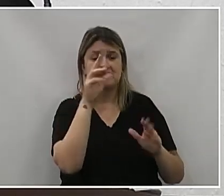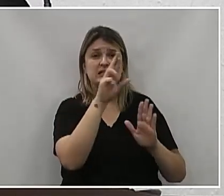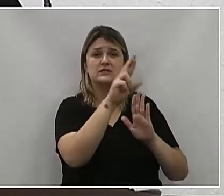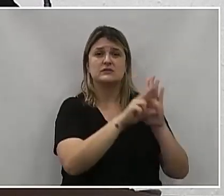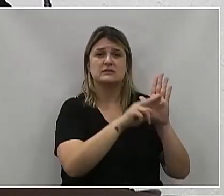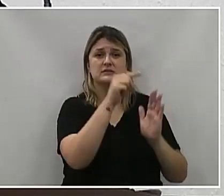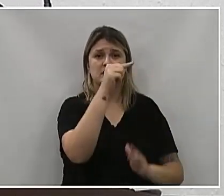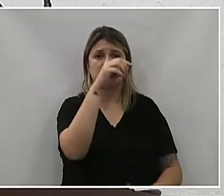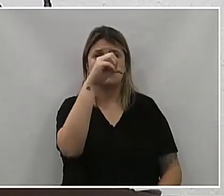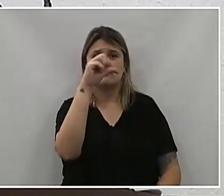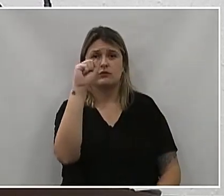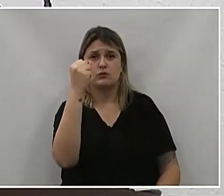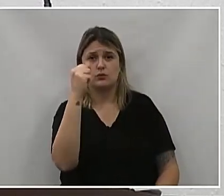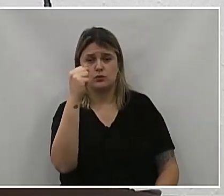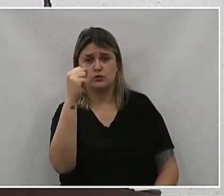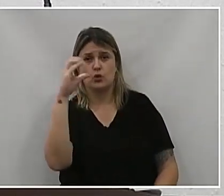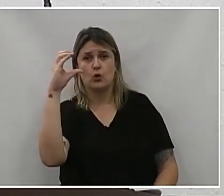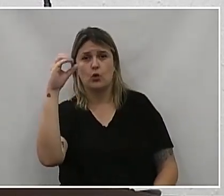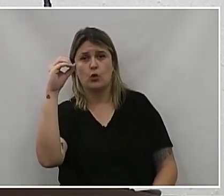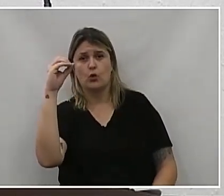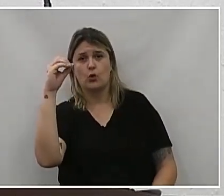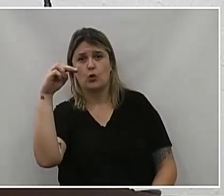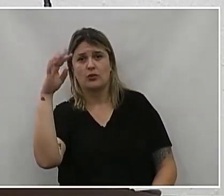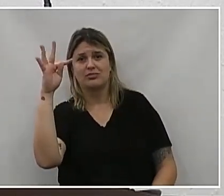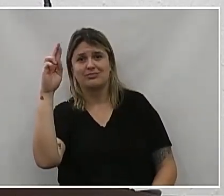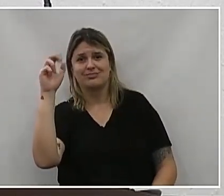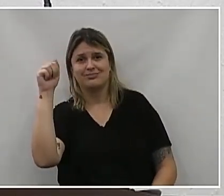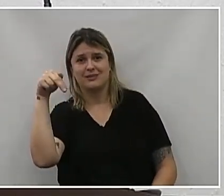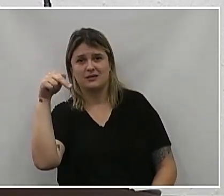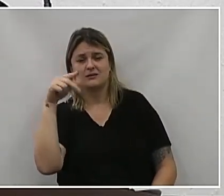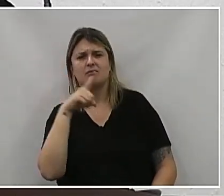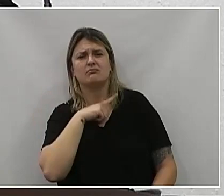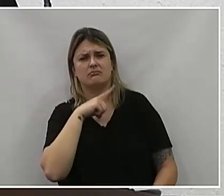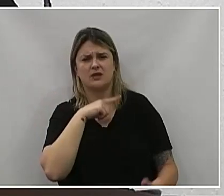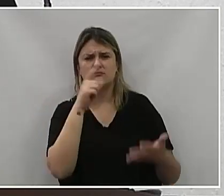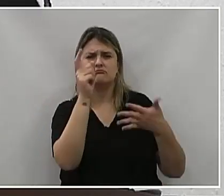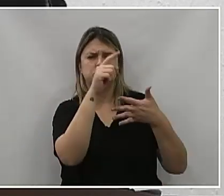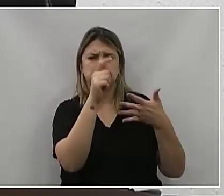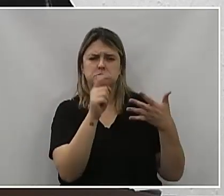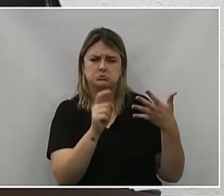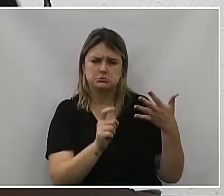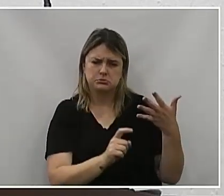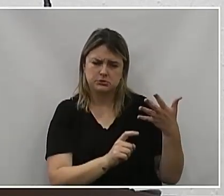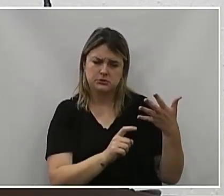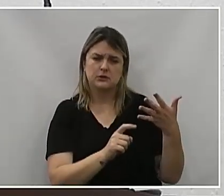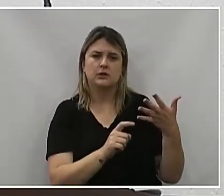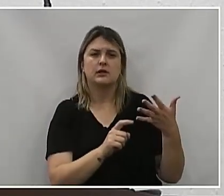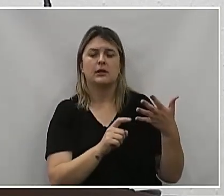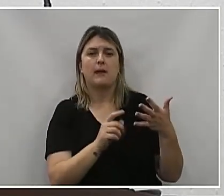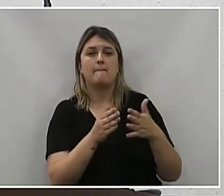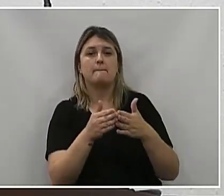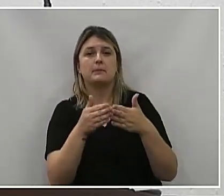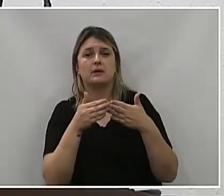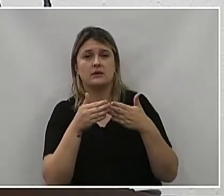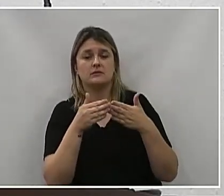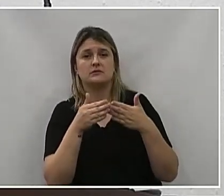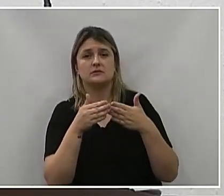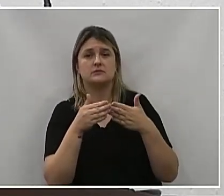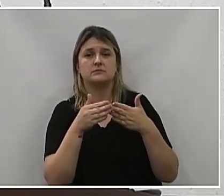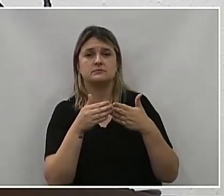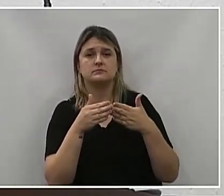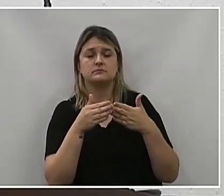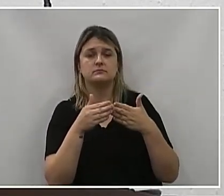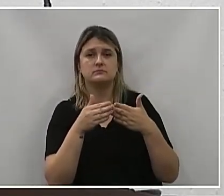resolução 798 do CONTRAN diz o seguinte, existem inúmeros quesitos lá que pede,